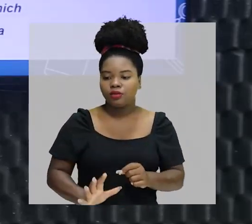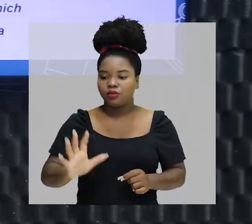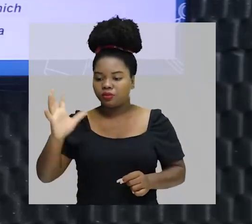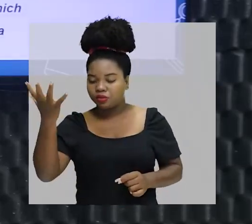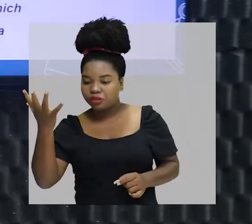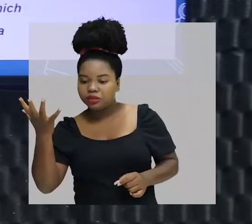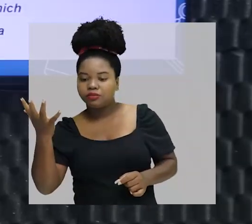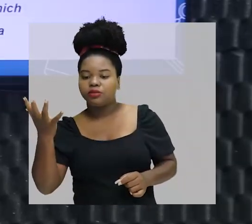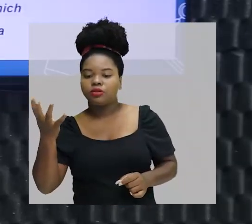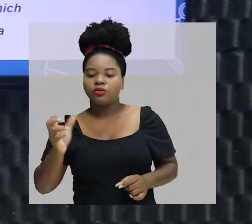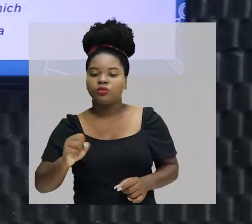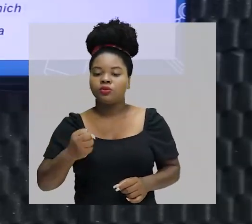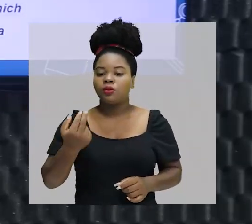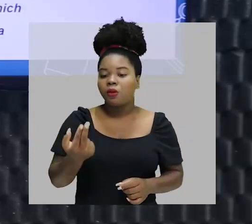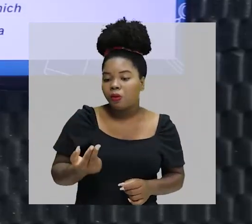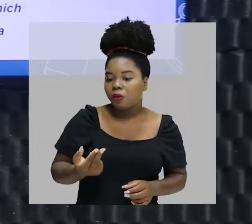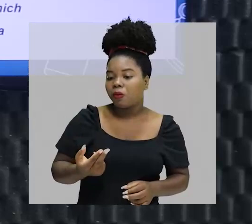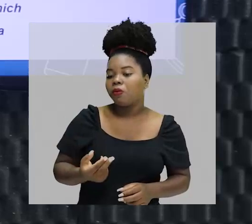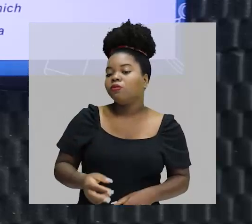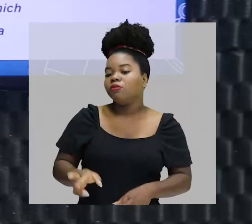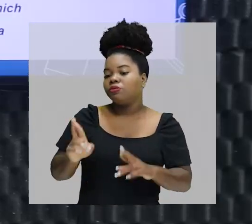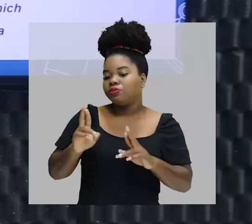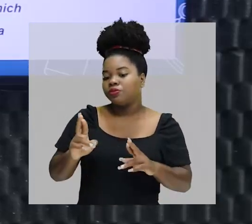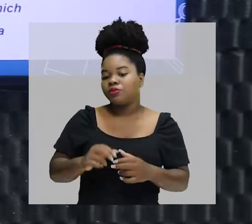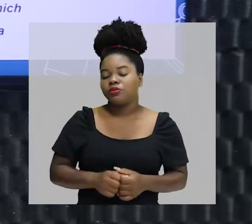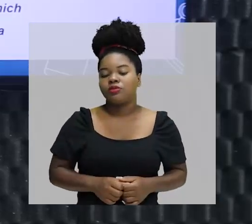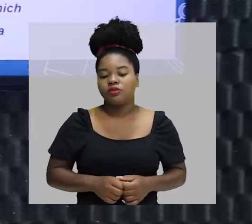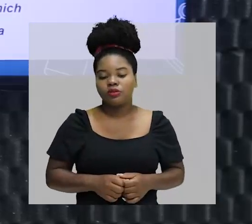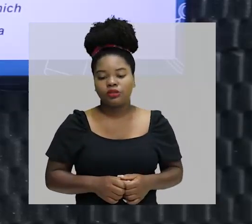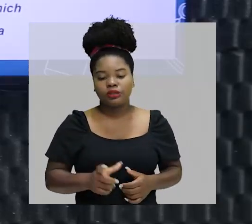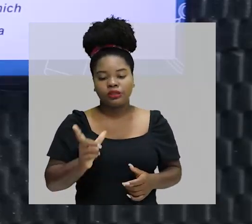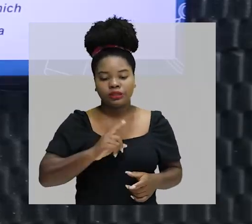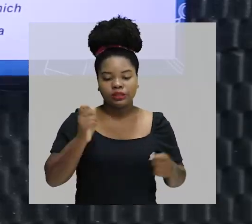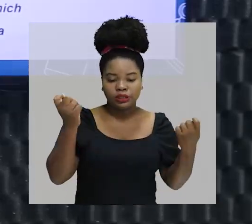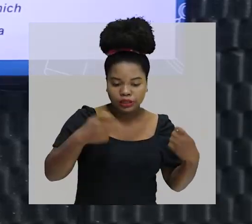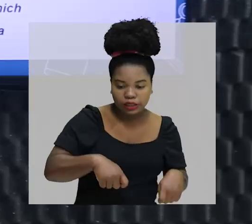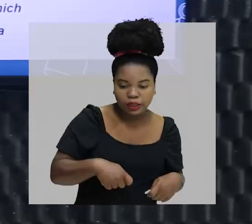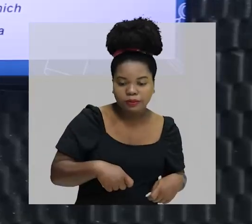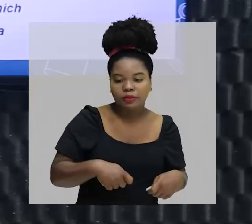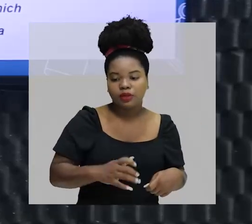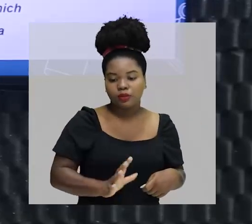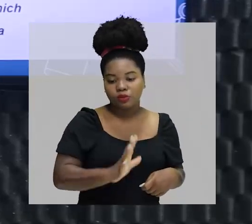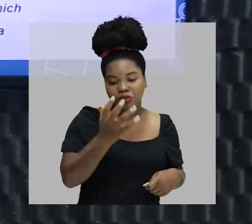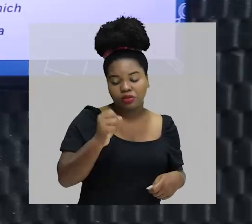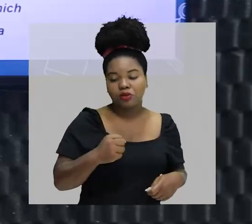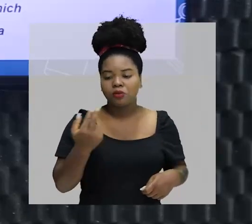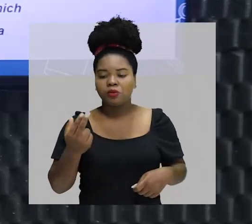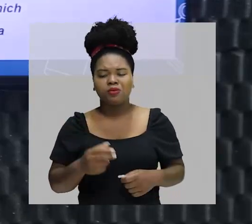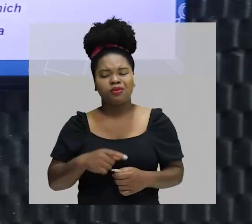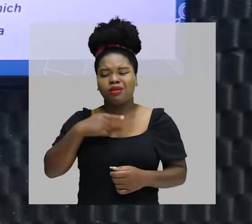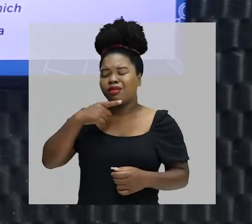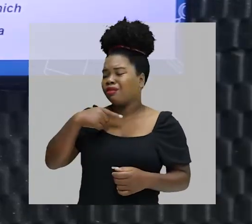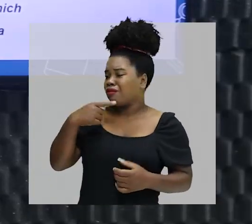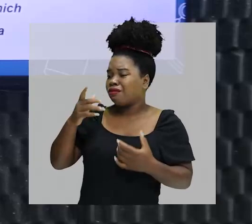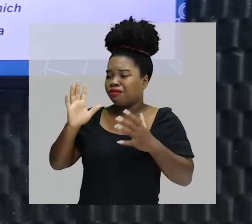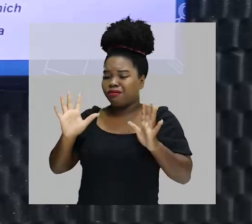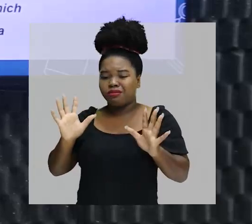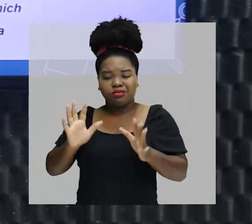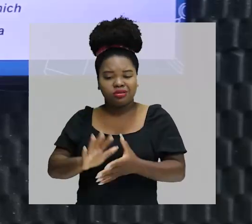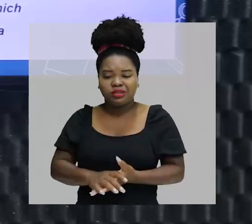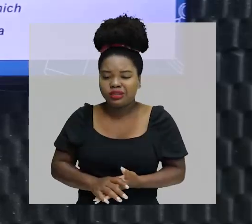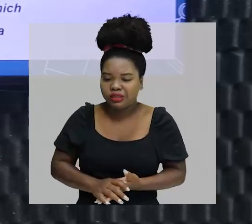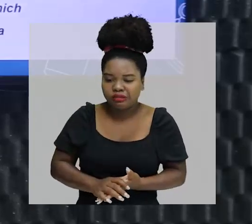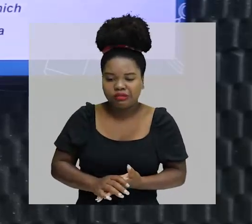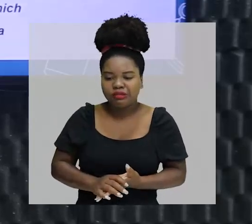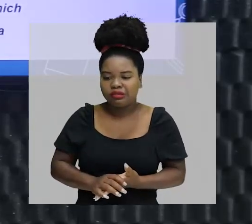condição, ou seja, coisas que são permanentes ou coisas que você não consegue determinar quando ela começou ou